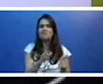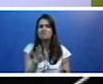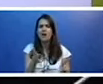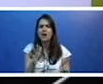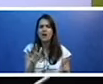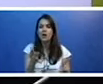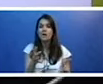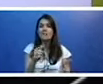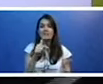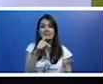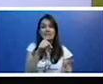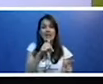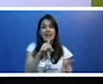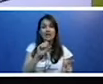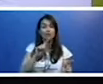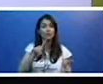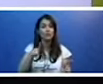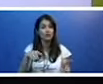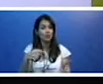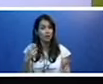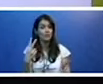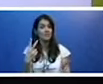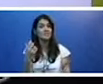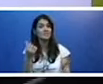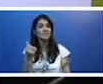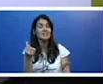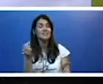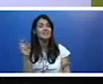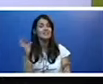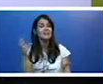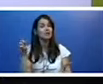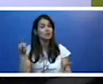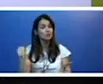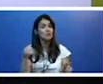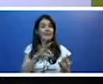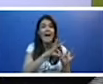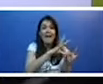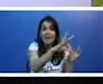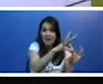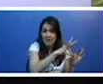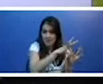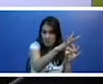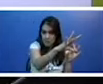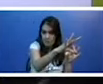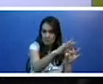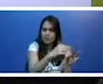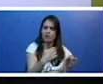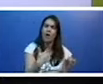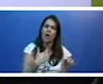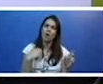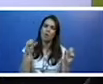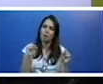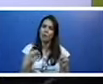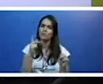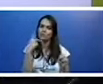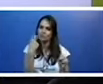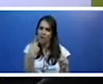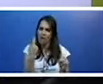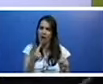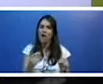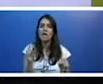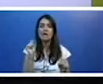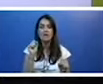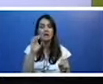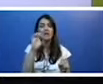de 7,26 centímetros. Então eu posso dizer que a